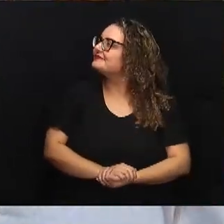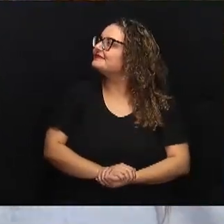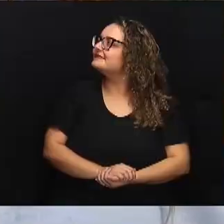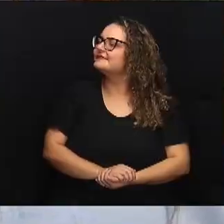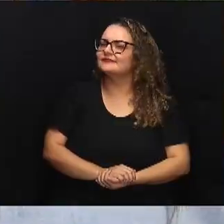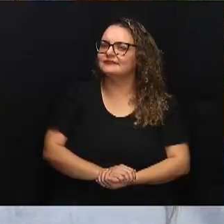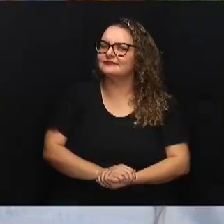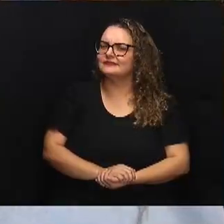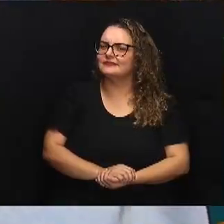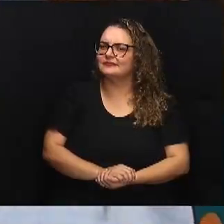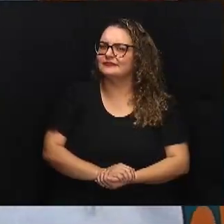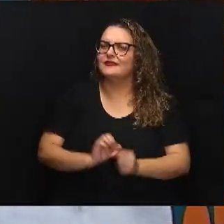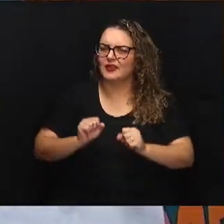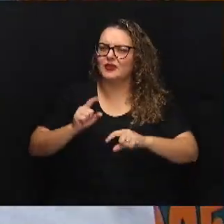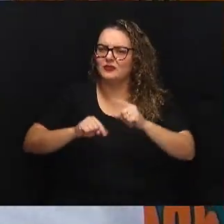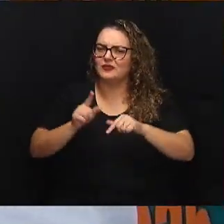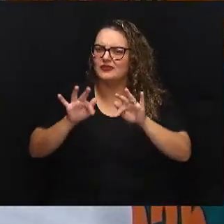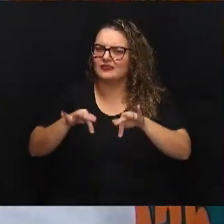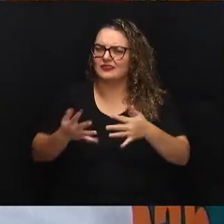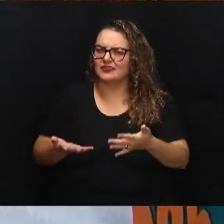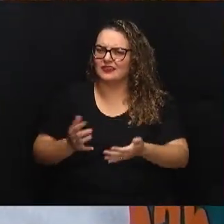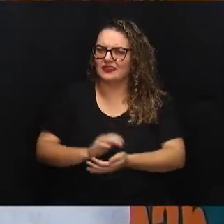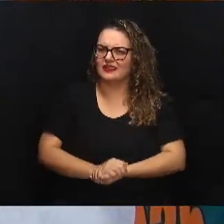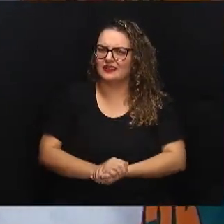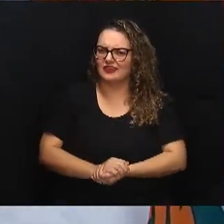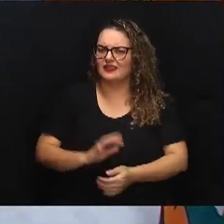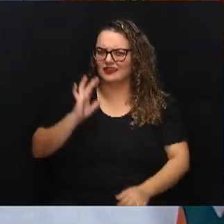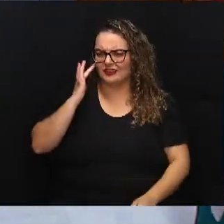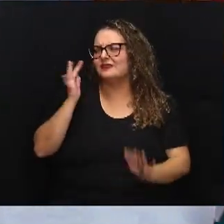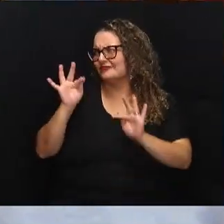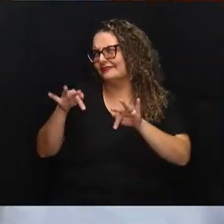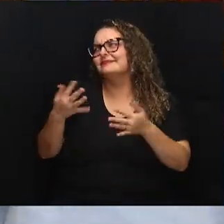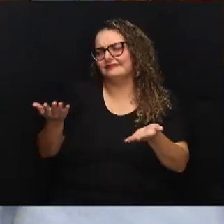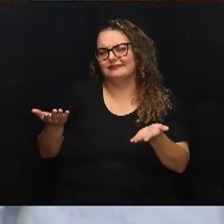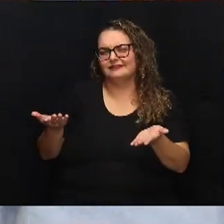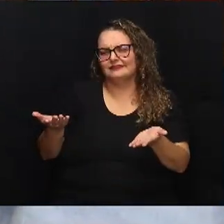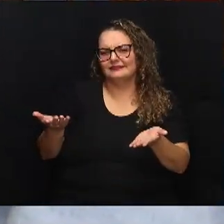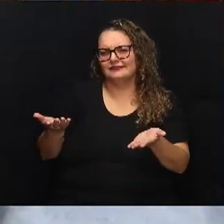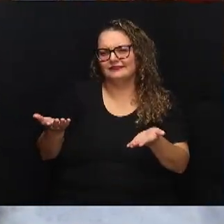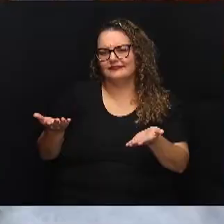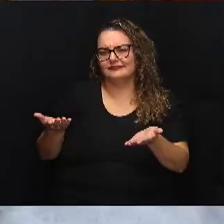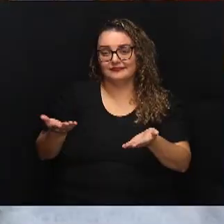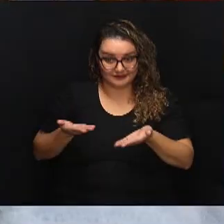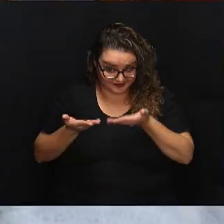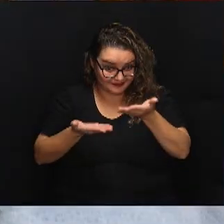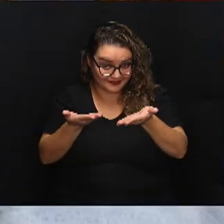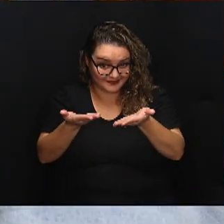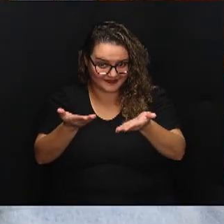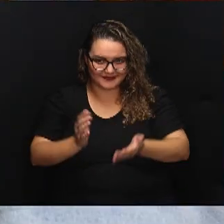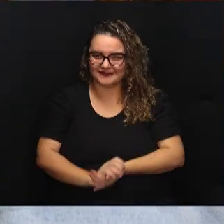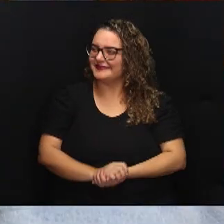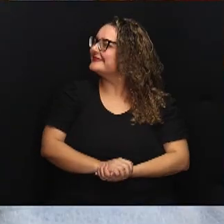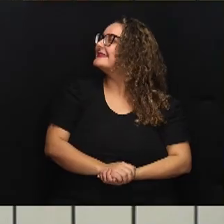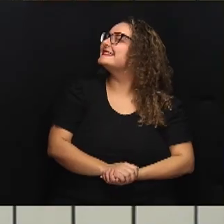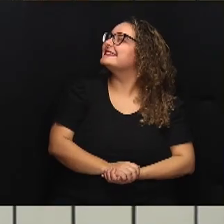Será que eu posso encerrar minha matéria por aqui? Eu acho que eu vou encerrar, viu? Servidos?